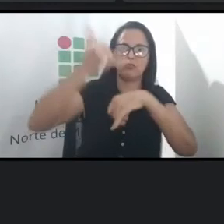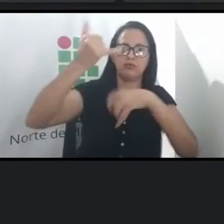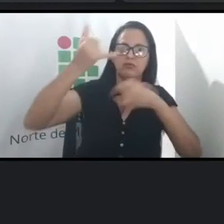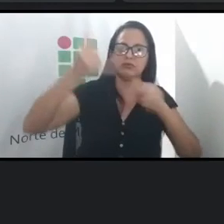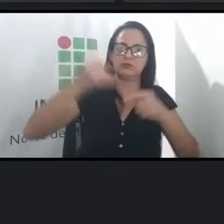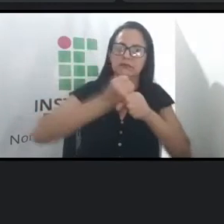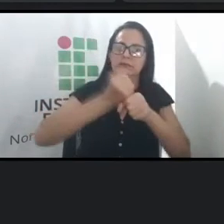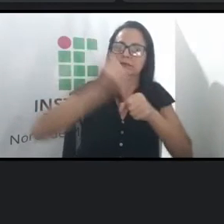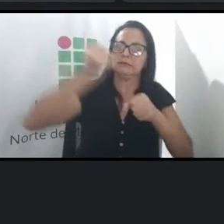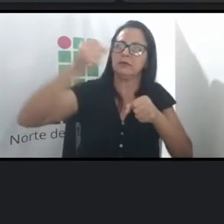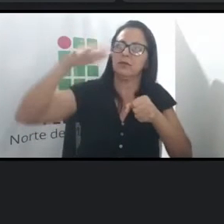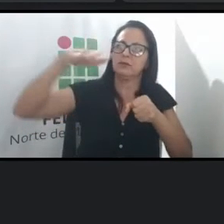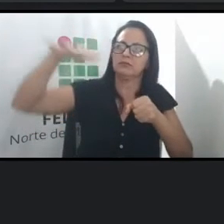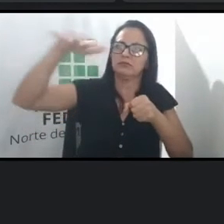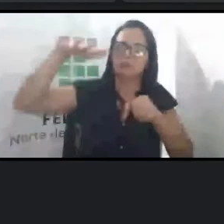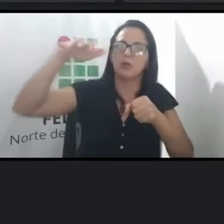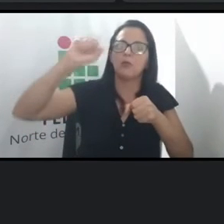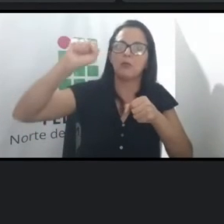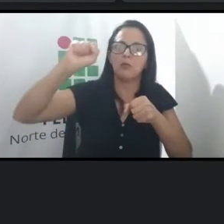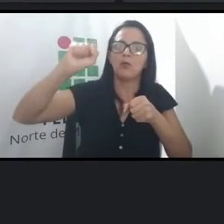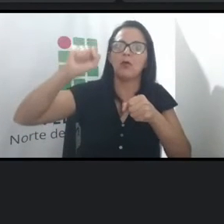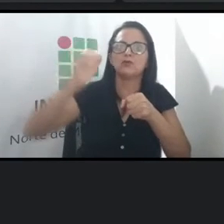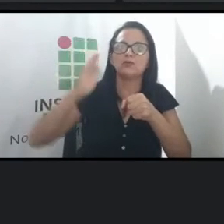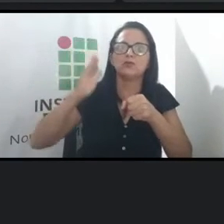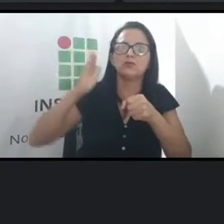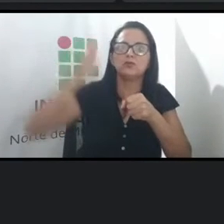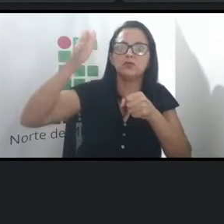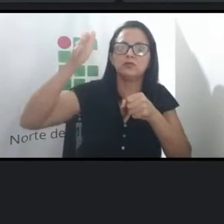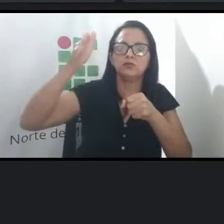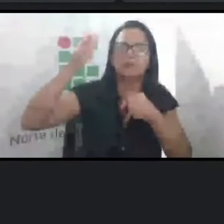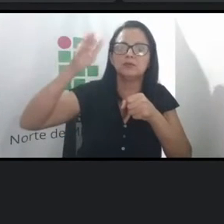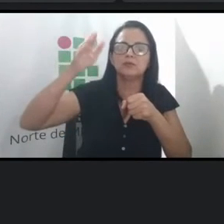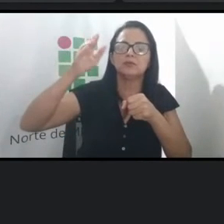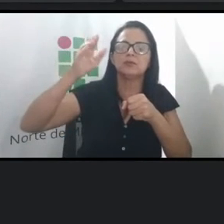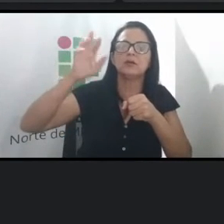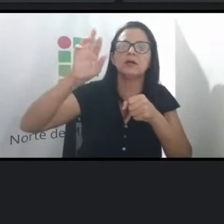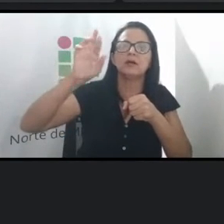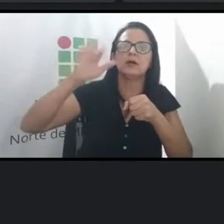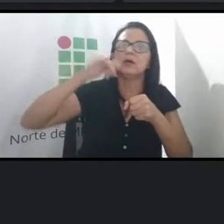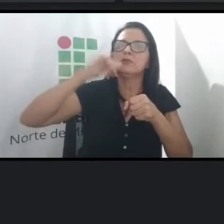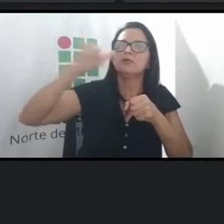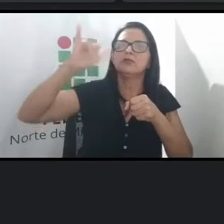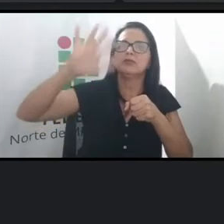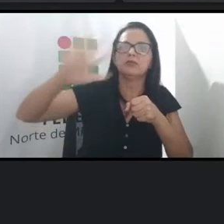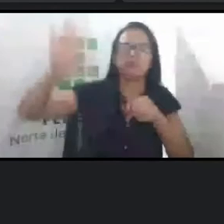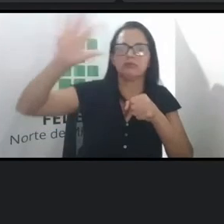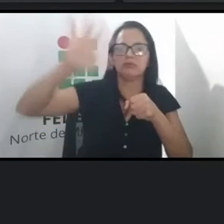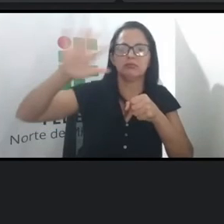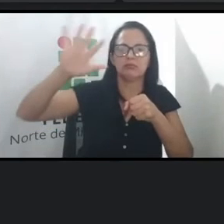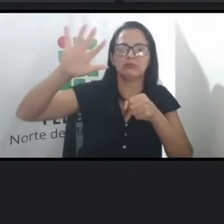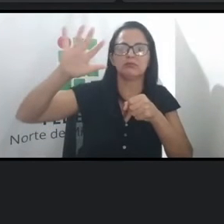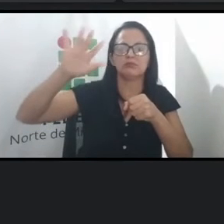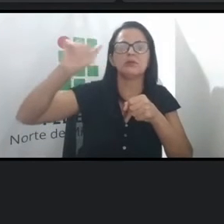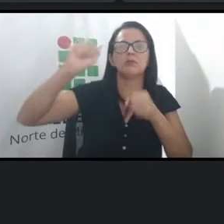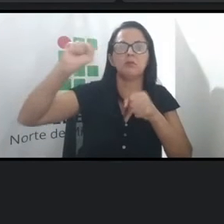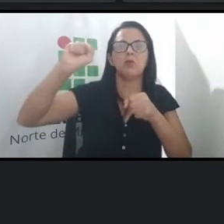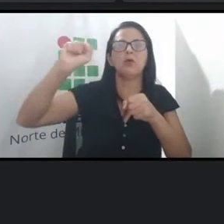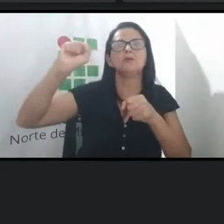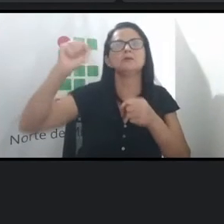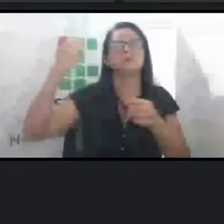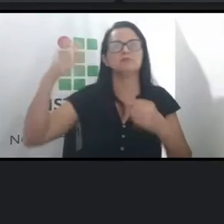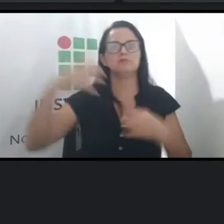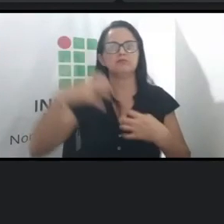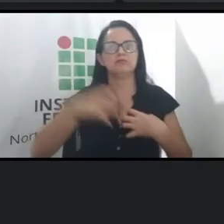da rigidez dielétrica do ar e sofrer um choque elétrico, uma descarga sobre a pessoa e a pessoa vir a